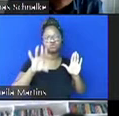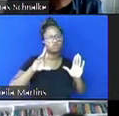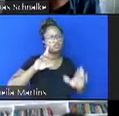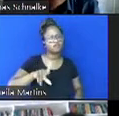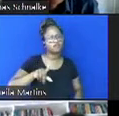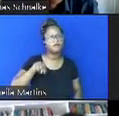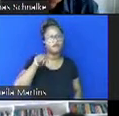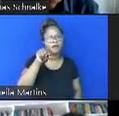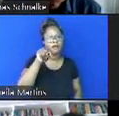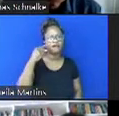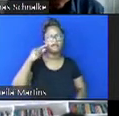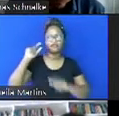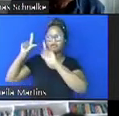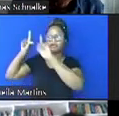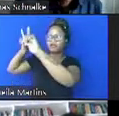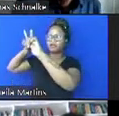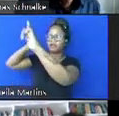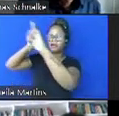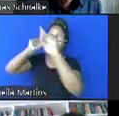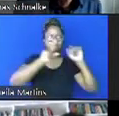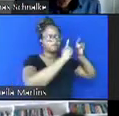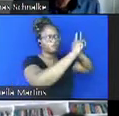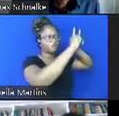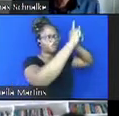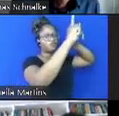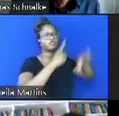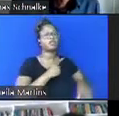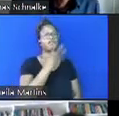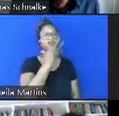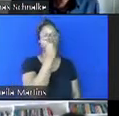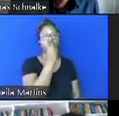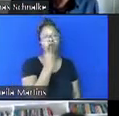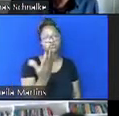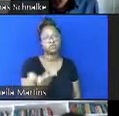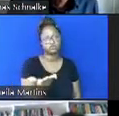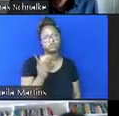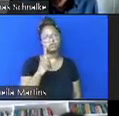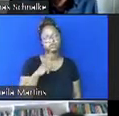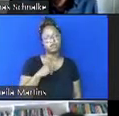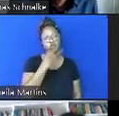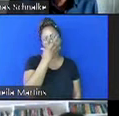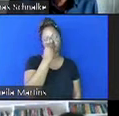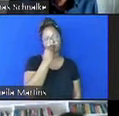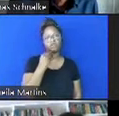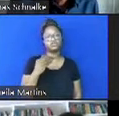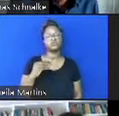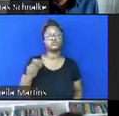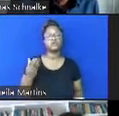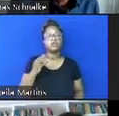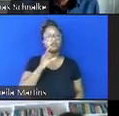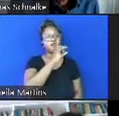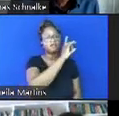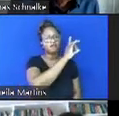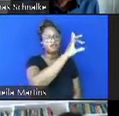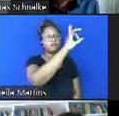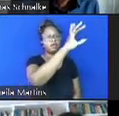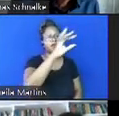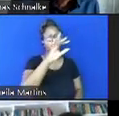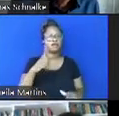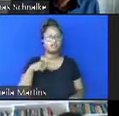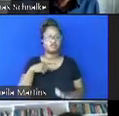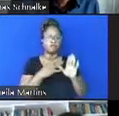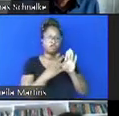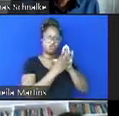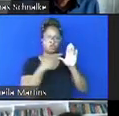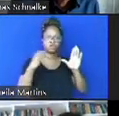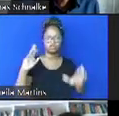parede nós vemos uma galeria de fotos e cada um desses modelos de cera então foi representado